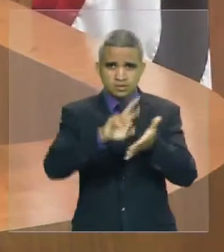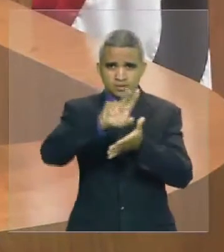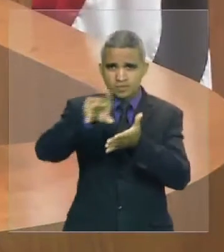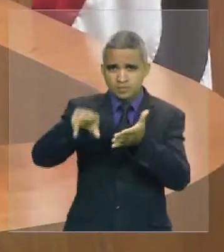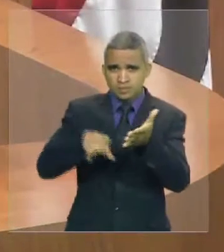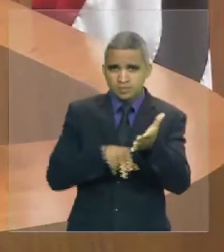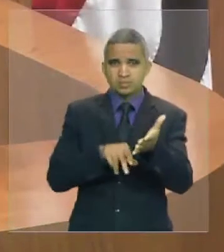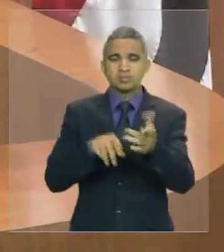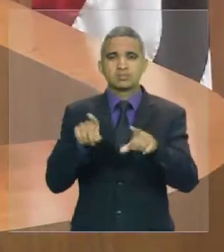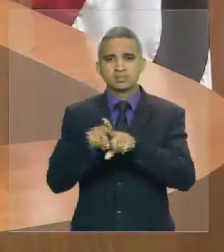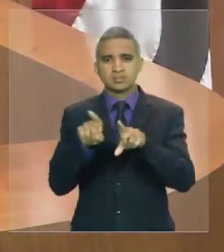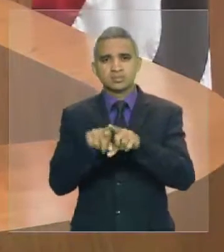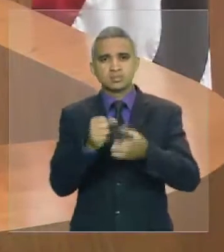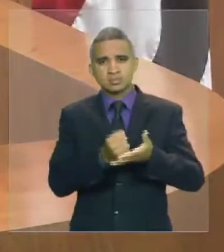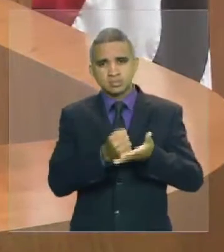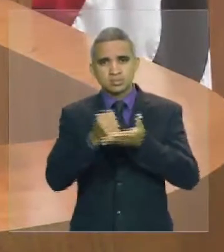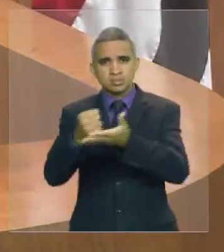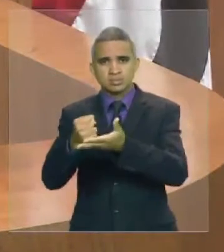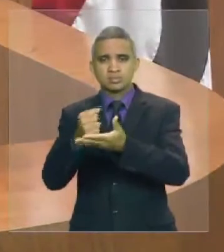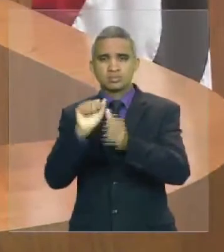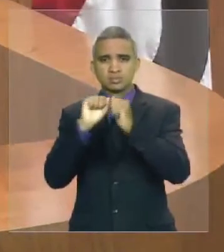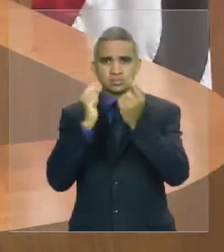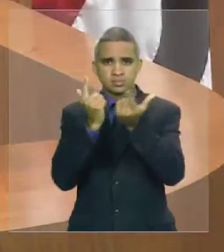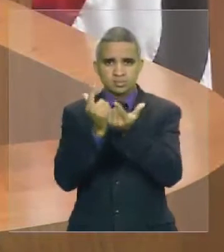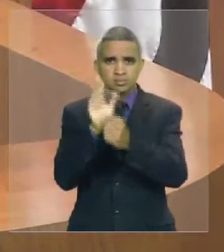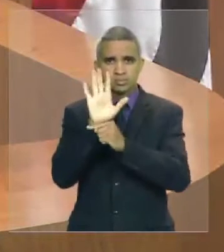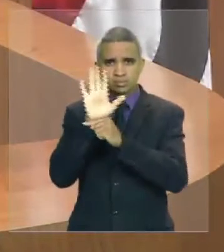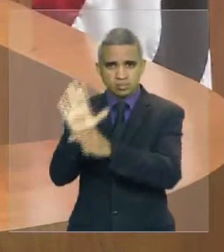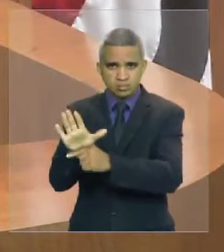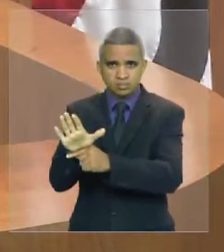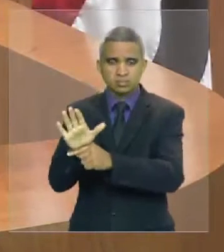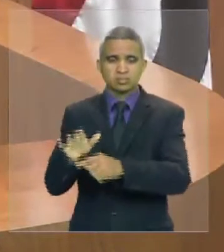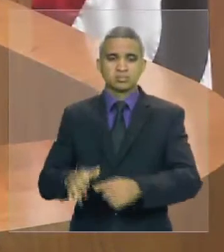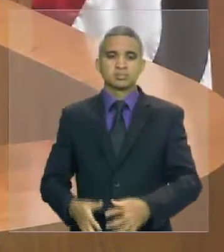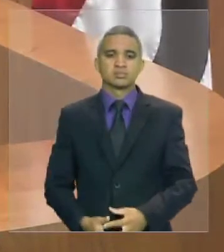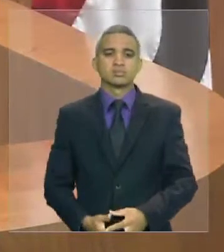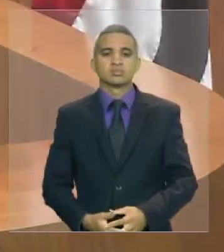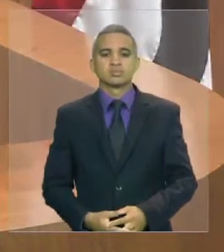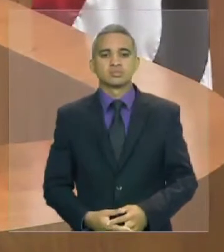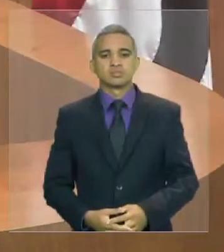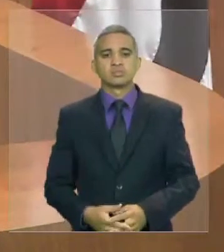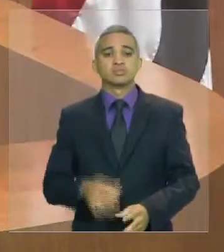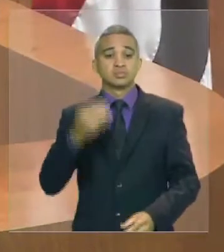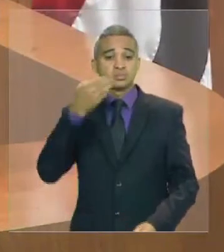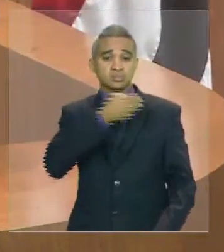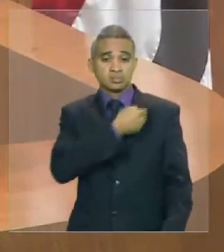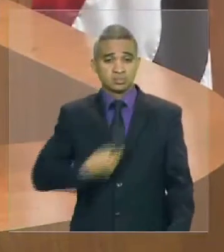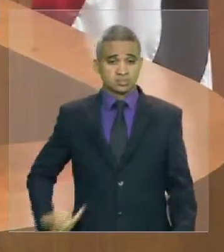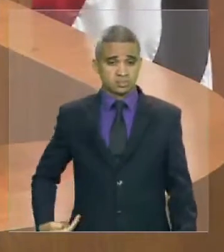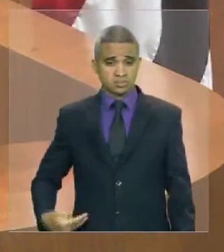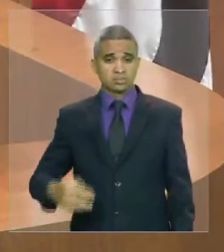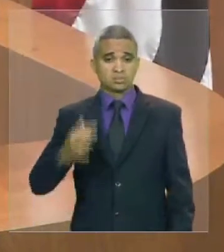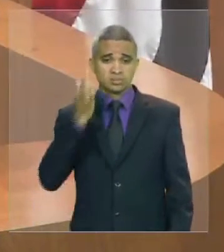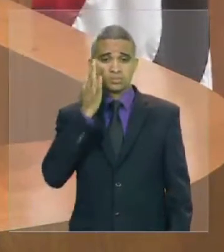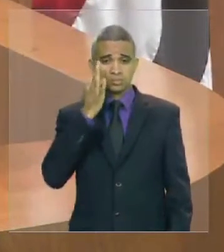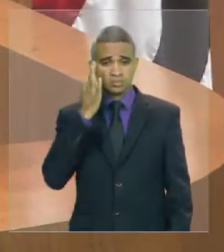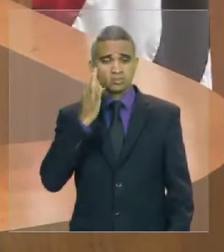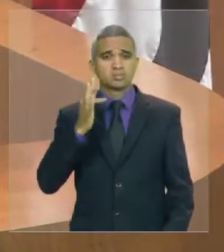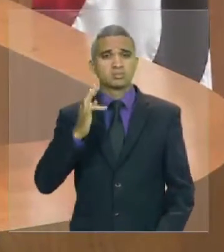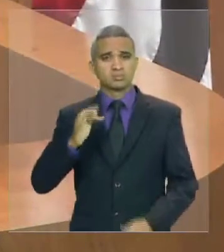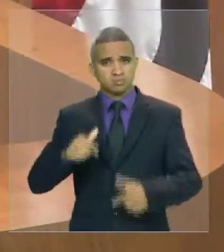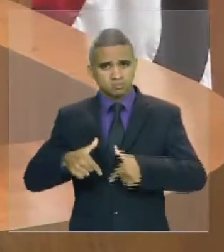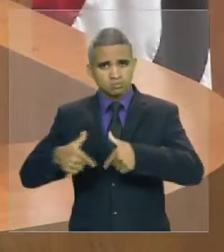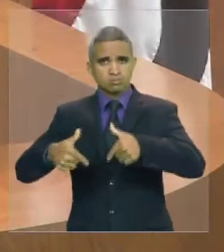seu governo, o governador, senhor deputado Francisco Apolo, está iniciando as grandes obras